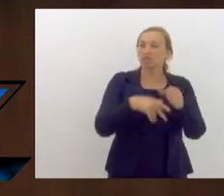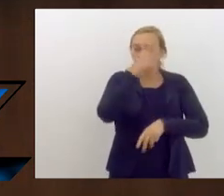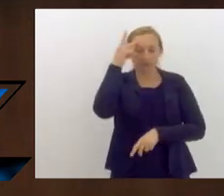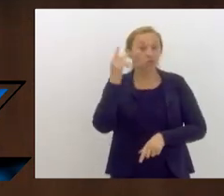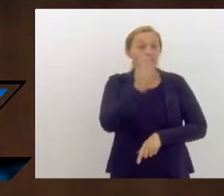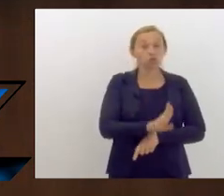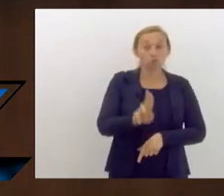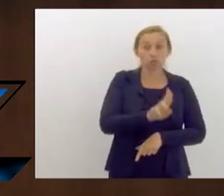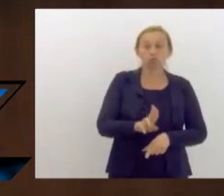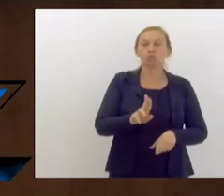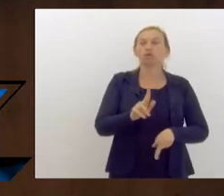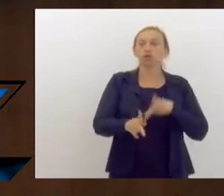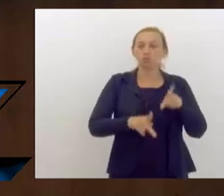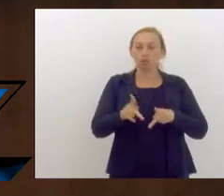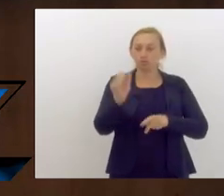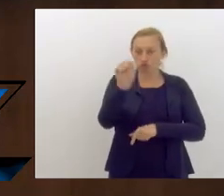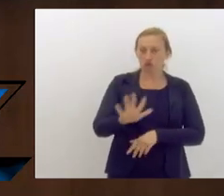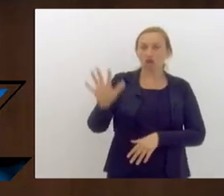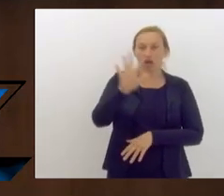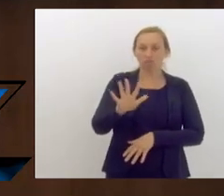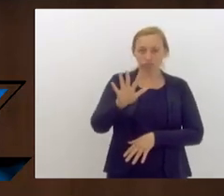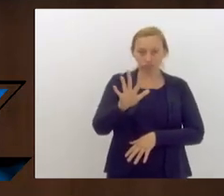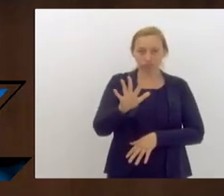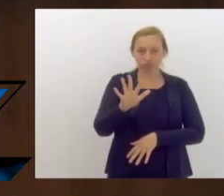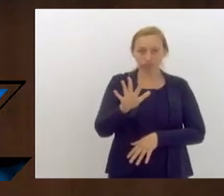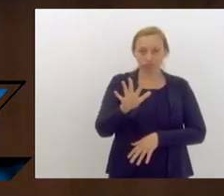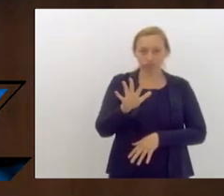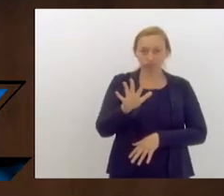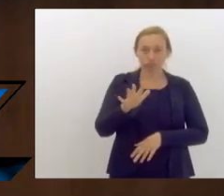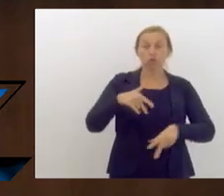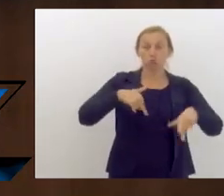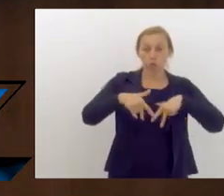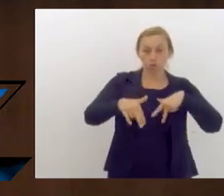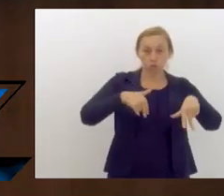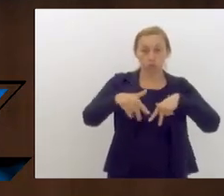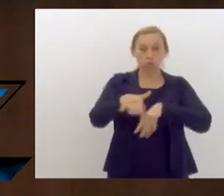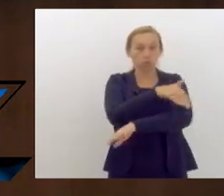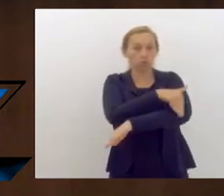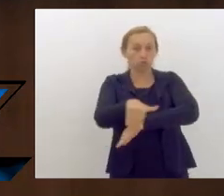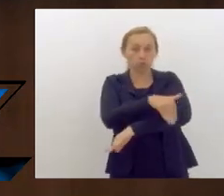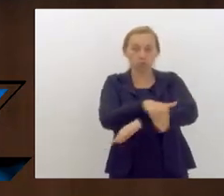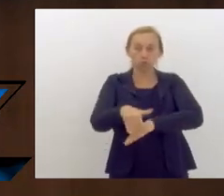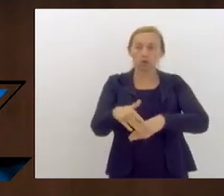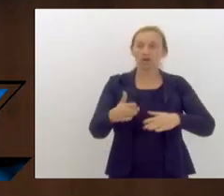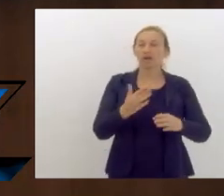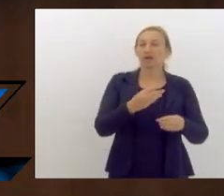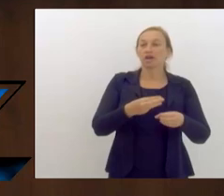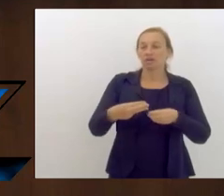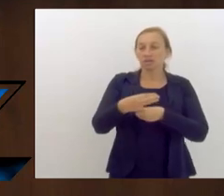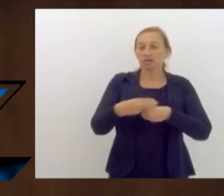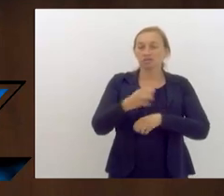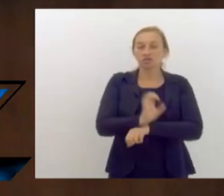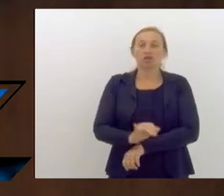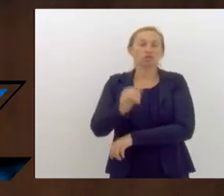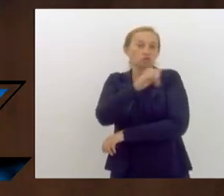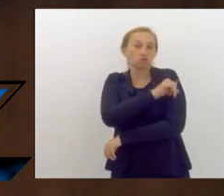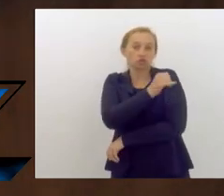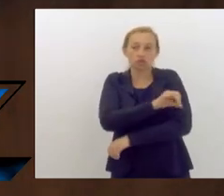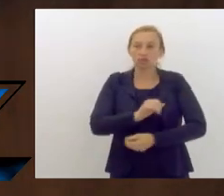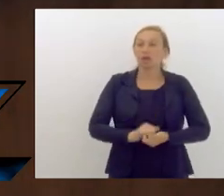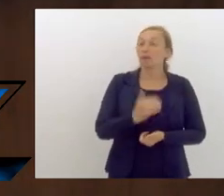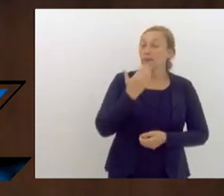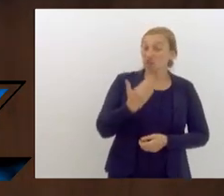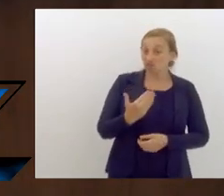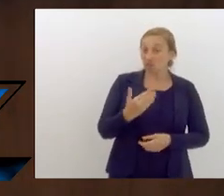e para a população de maneira geral que circulam as ruas e avenidas de cada município do estado do Rio de Janeiro Então gostaria muito de